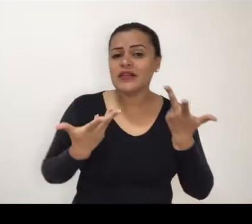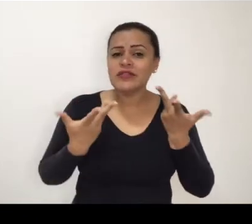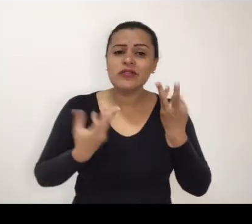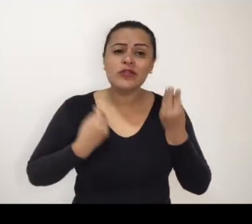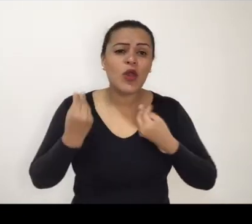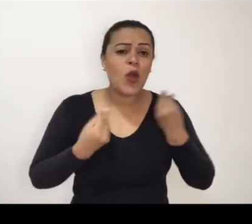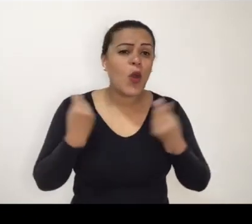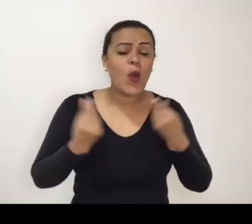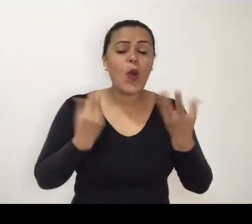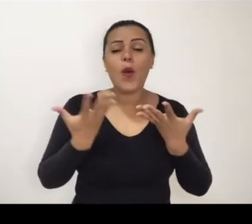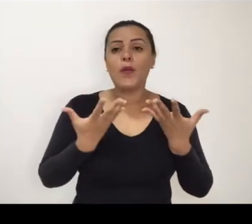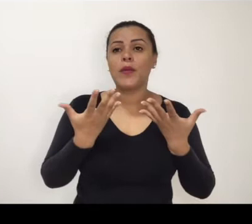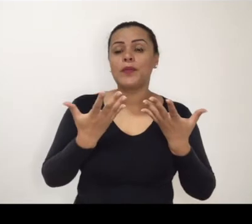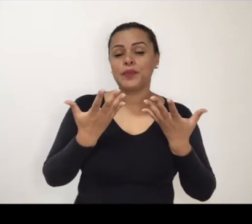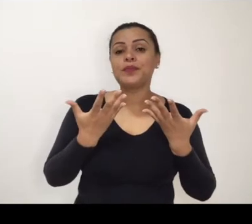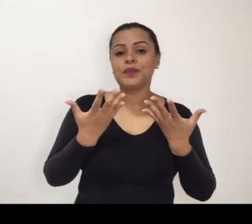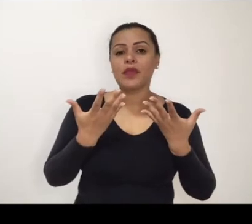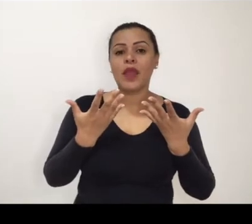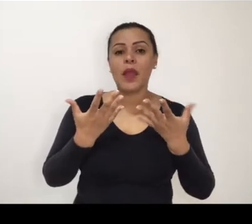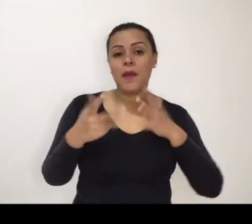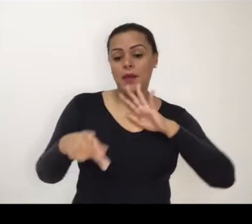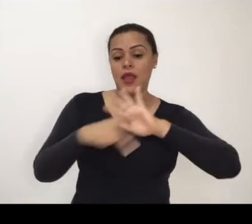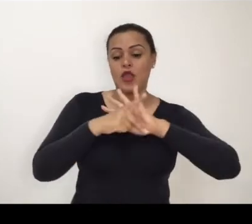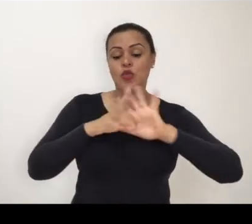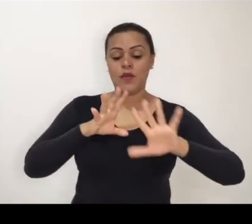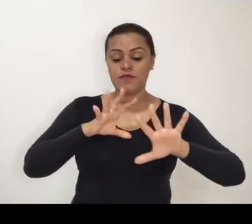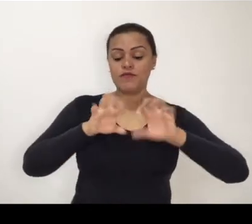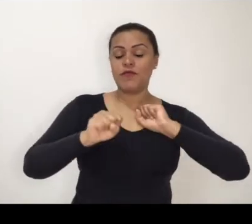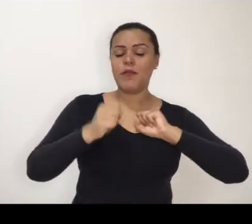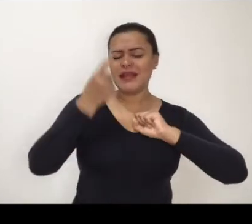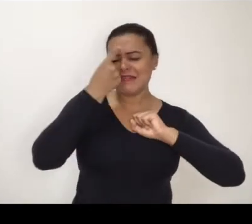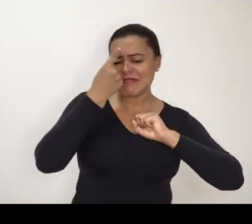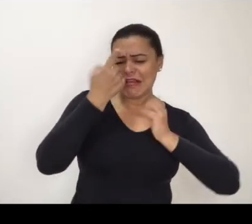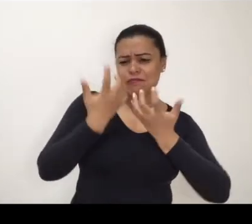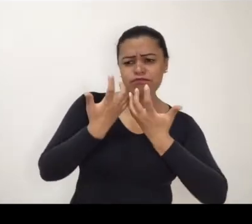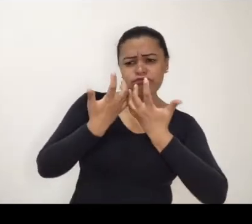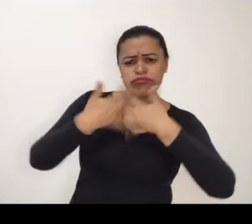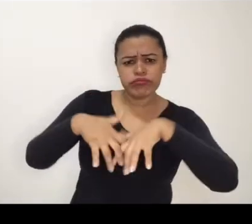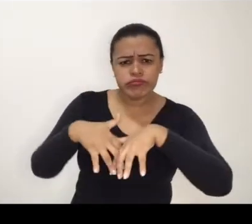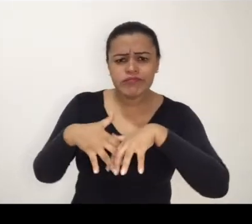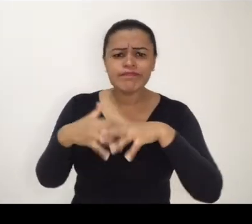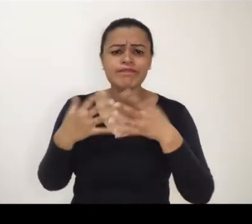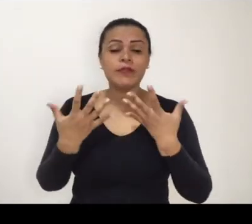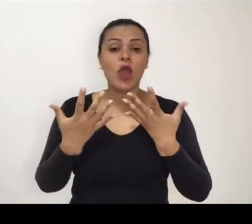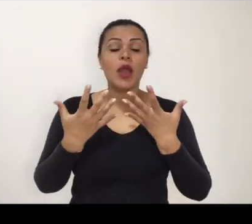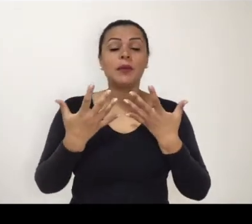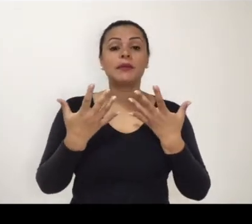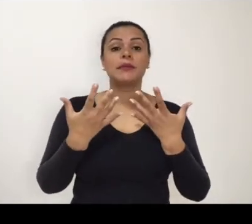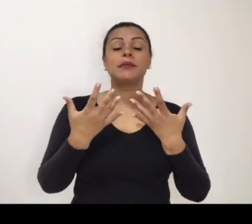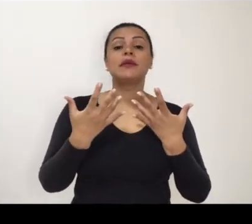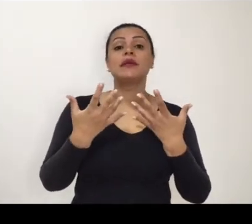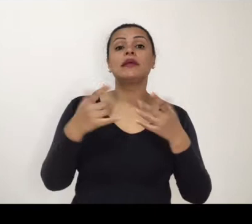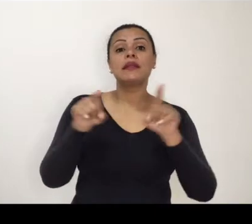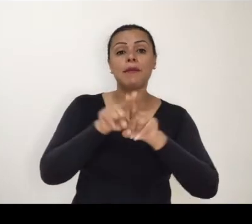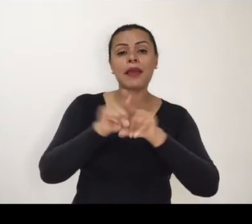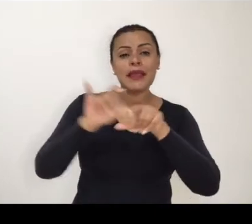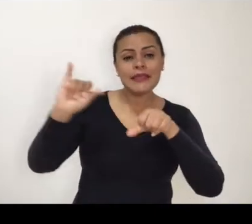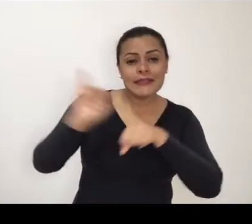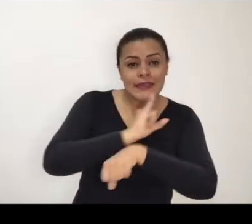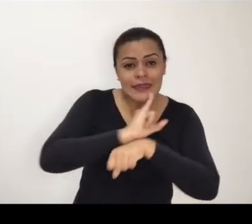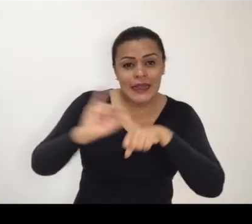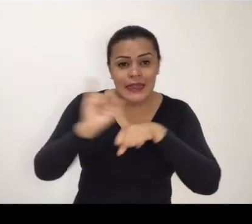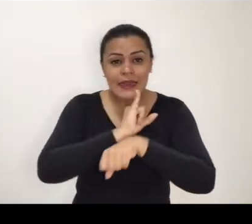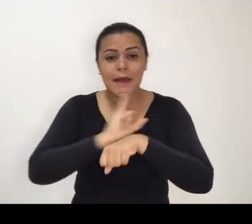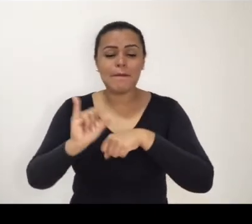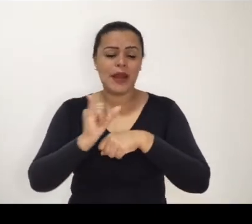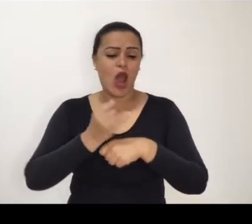uma reflexão crítica sobre sua própria formação e pensar não somente também, né, buscar estratégias para existir